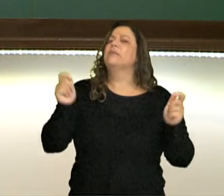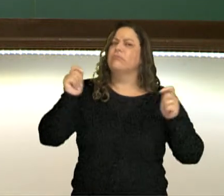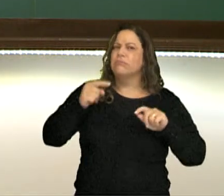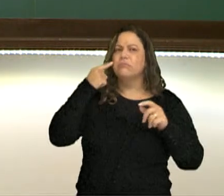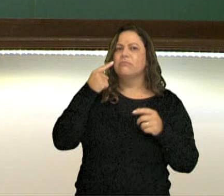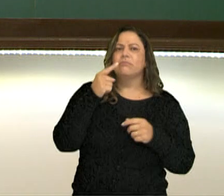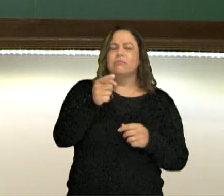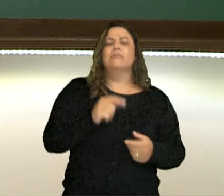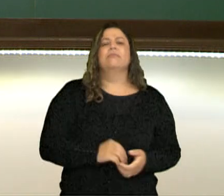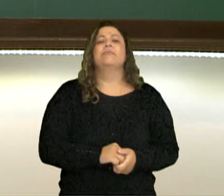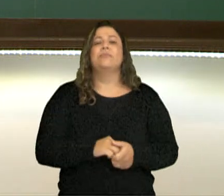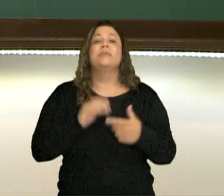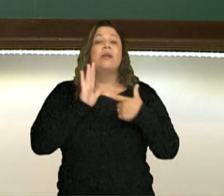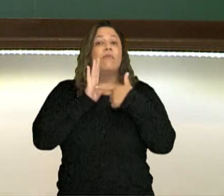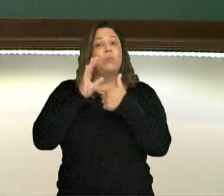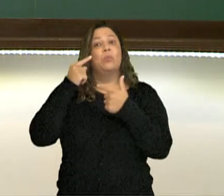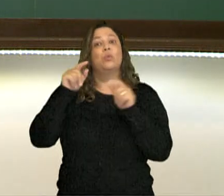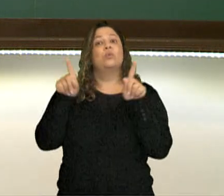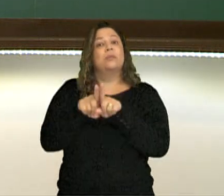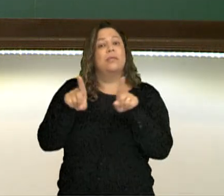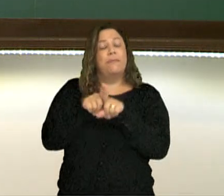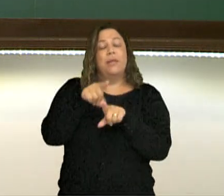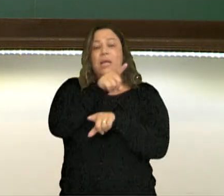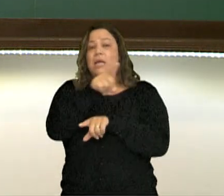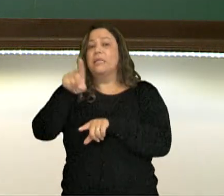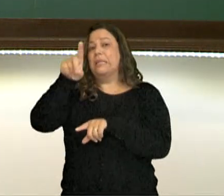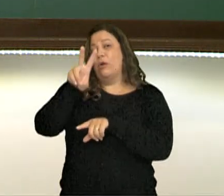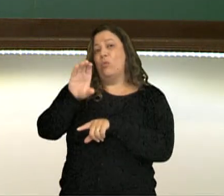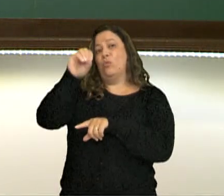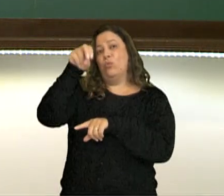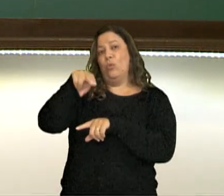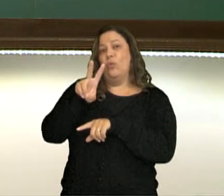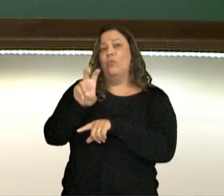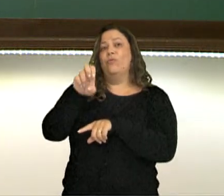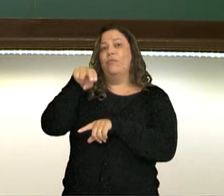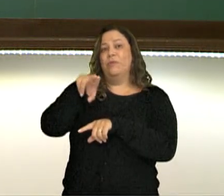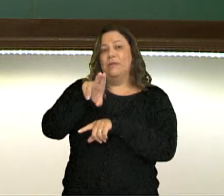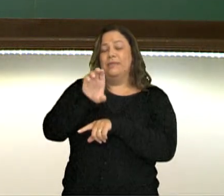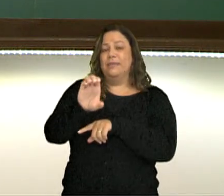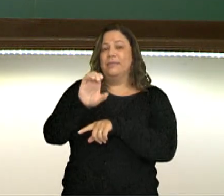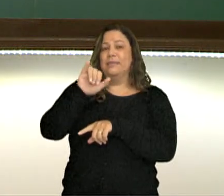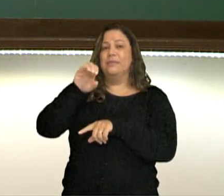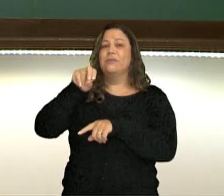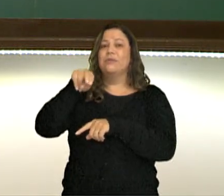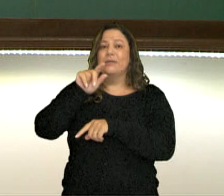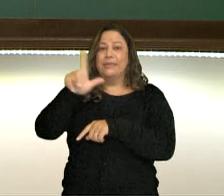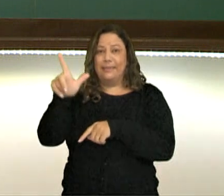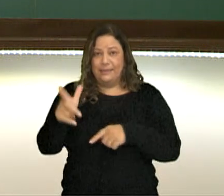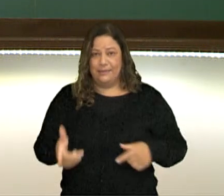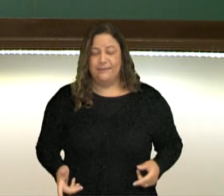convencional, mas a gente vai ver também a partitura não convencional. Então, vamos lá.